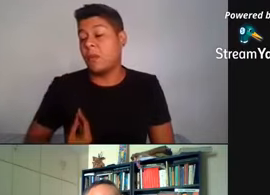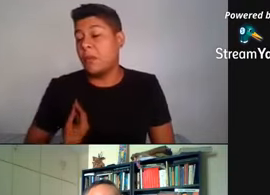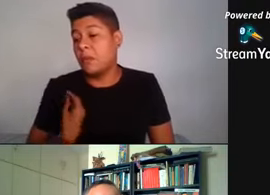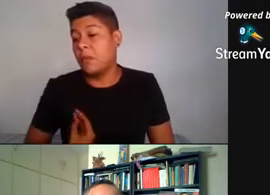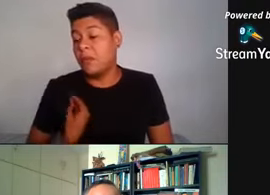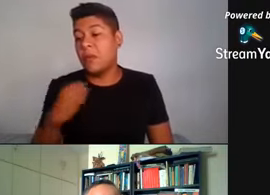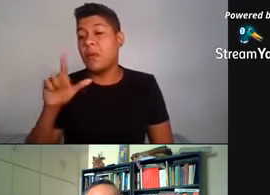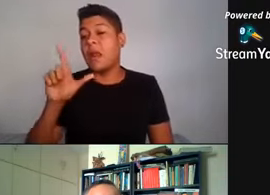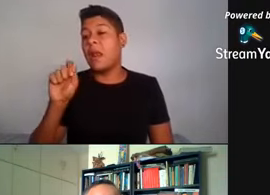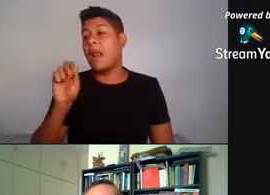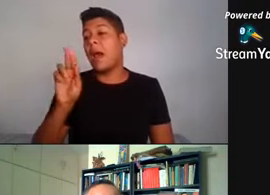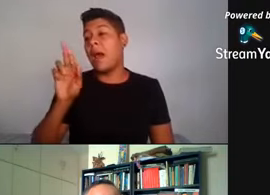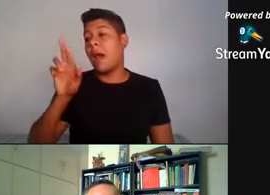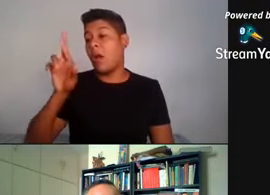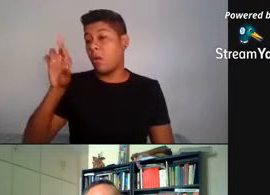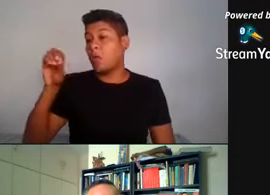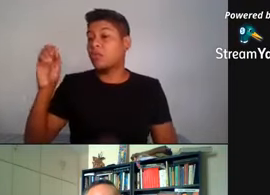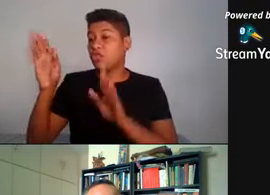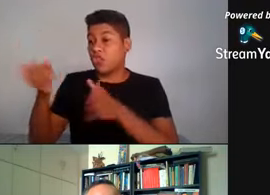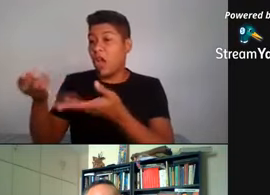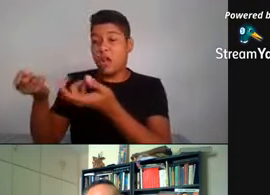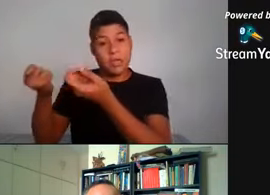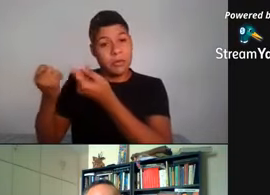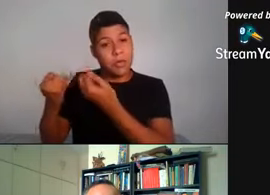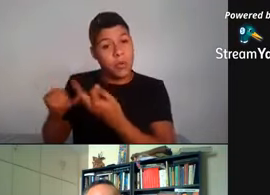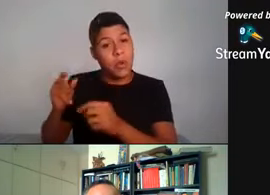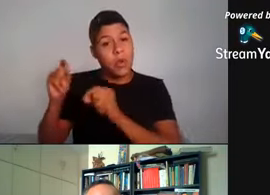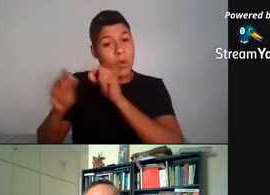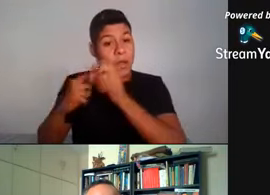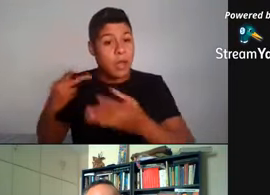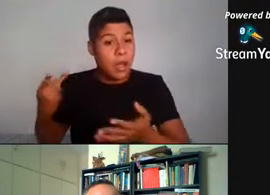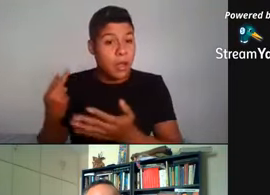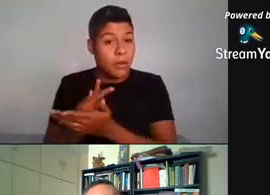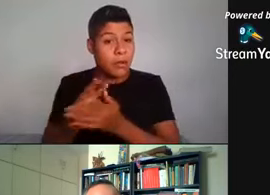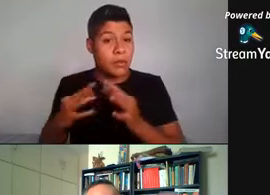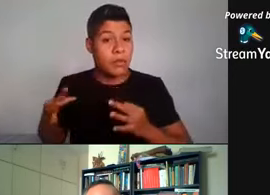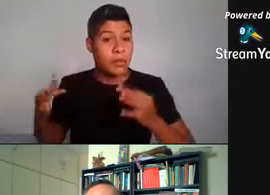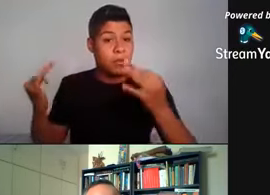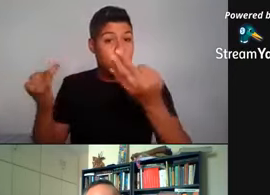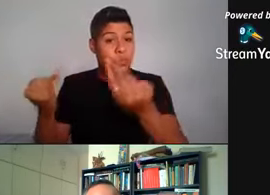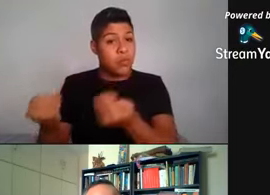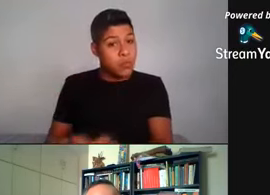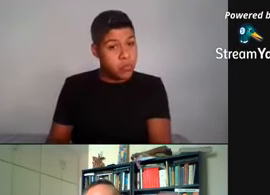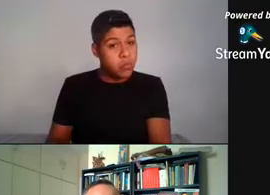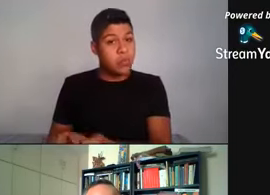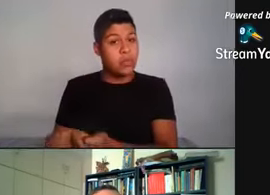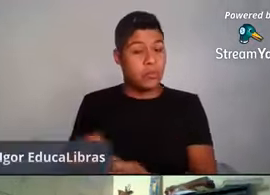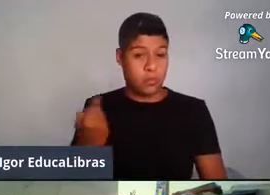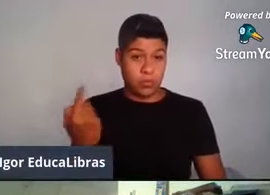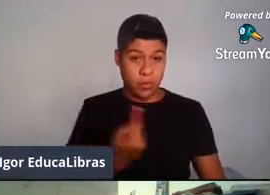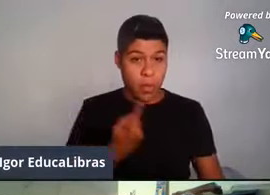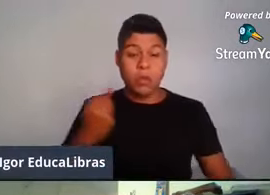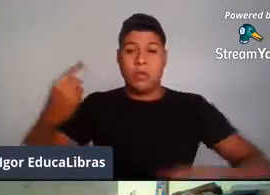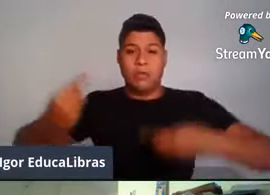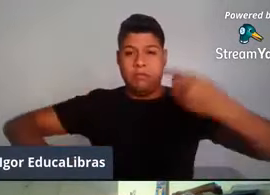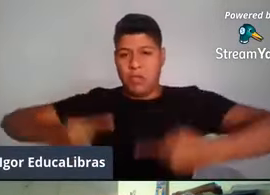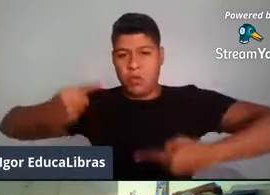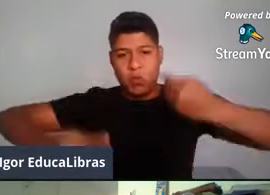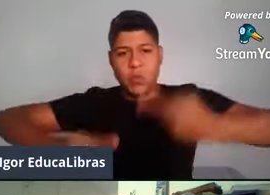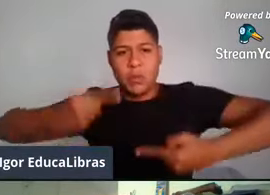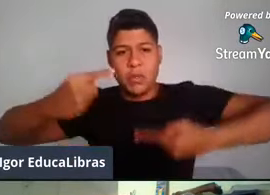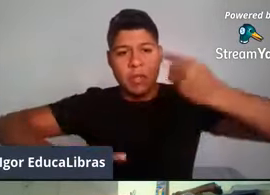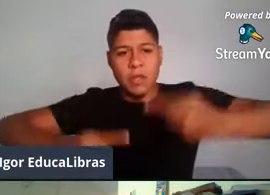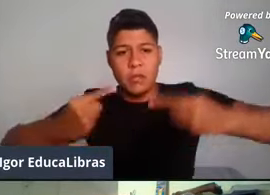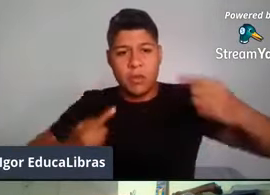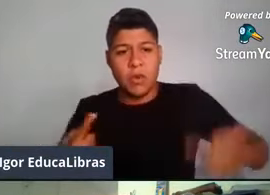Lauro falou, né, dessa atuação toda, e a gente vem discutindo entre